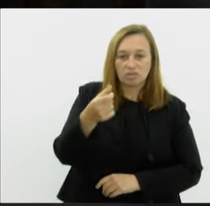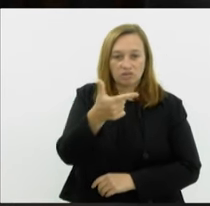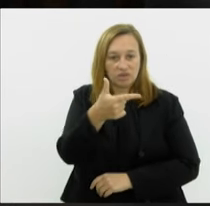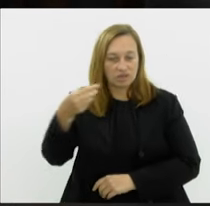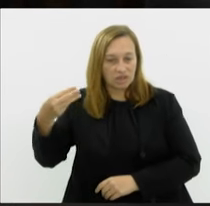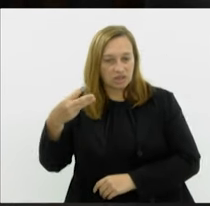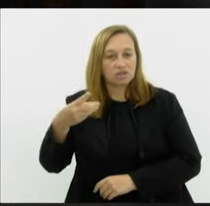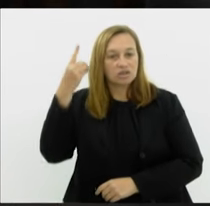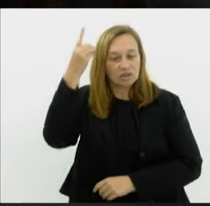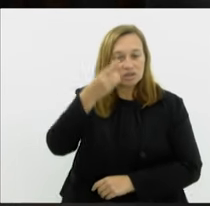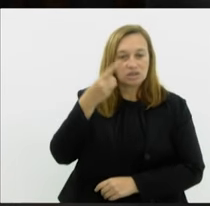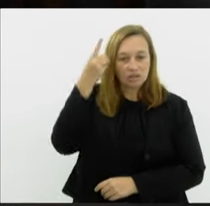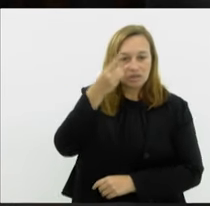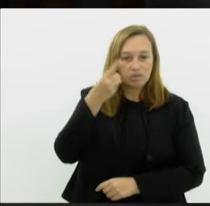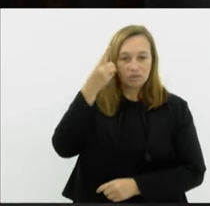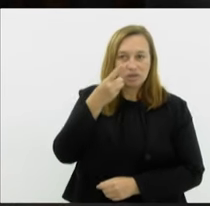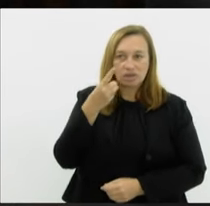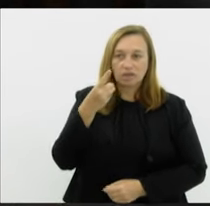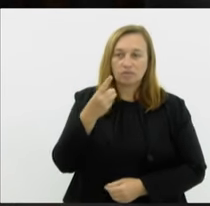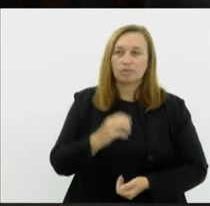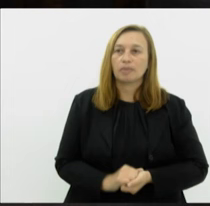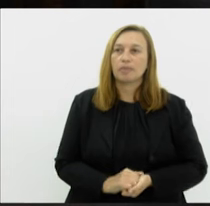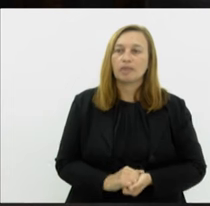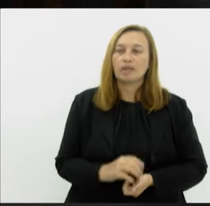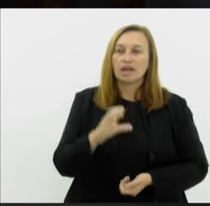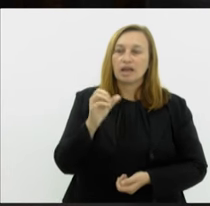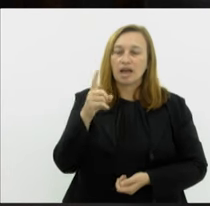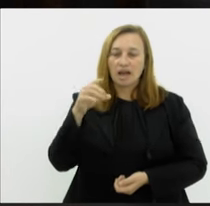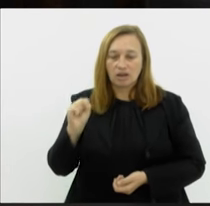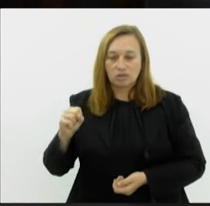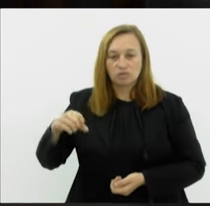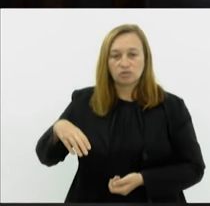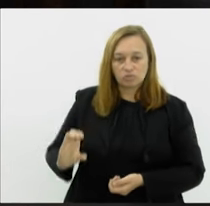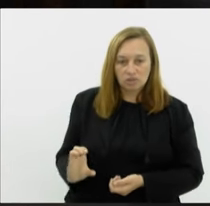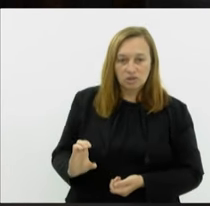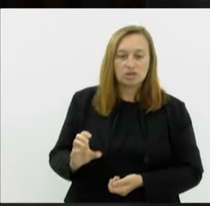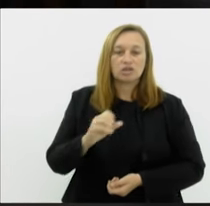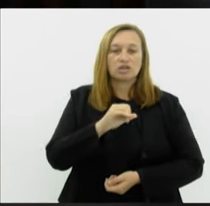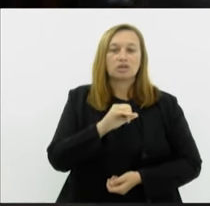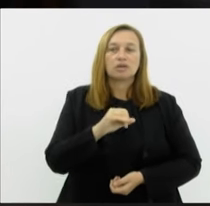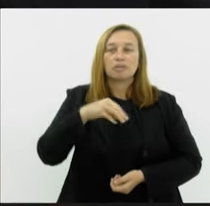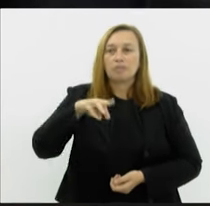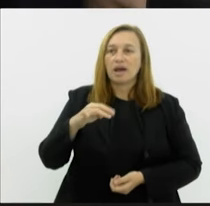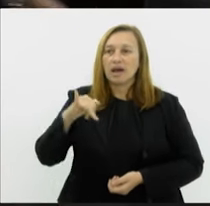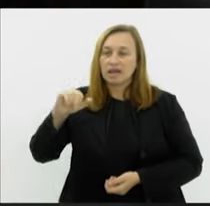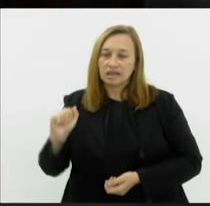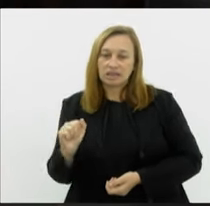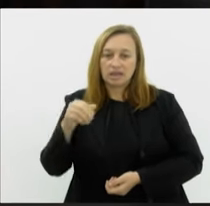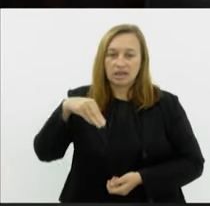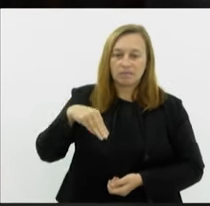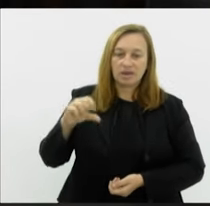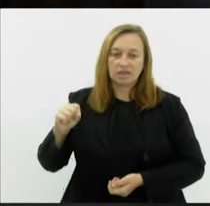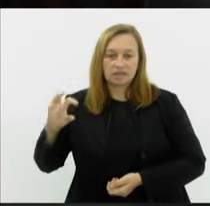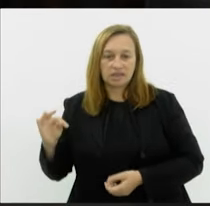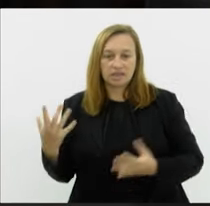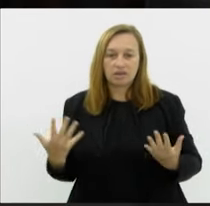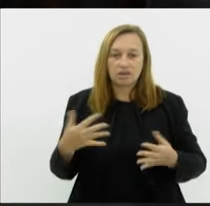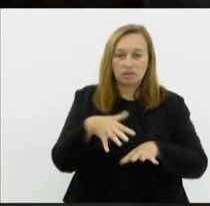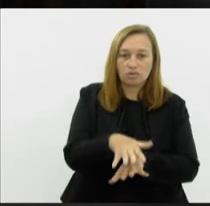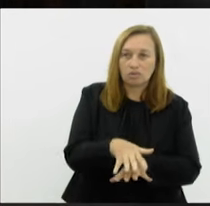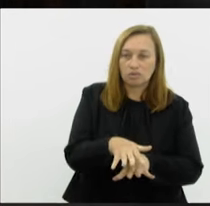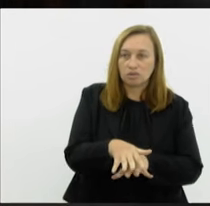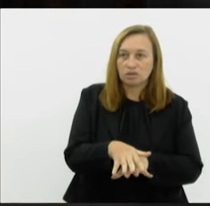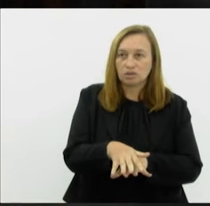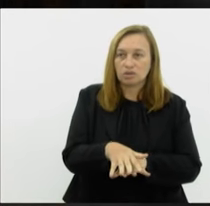1575/2023, de autoria dos deputados Carlos Mink, Jari Oliveira e Marina, do MST, que determina a inclusão do parâmetro